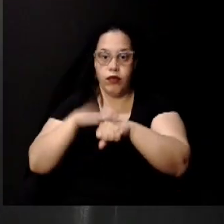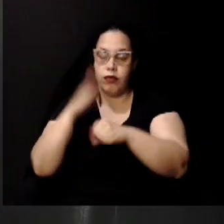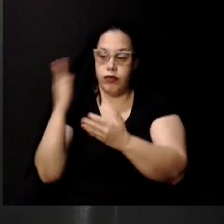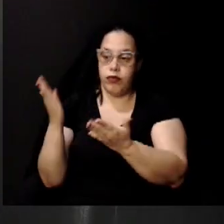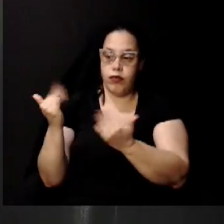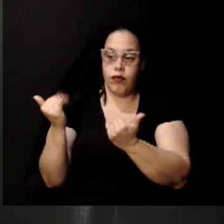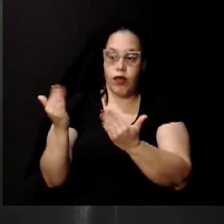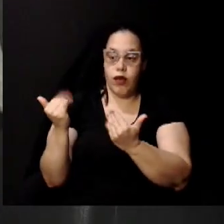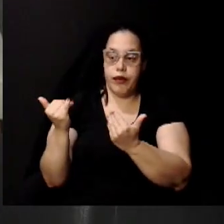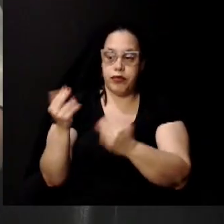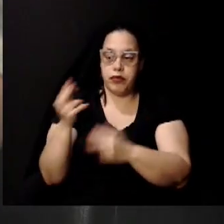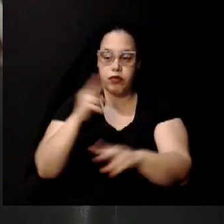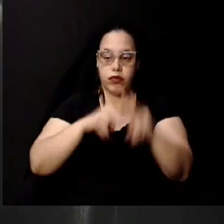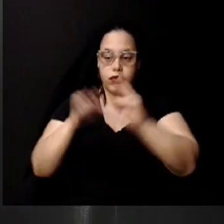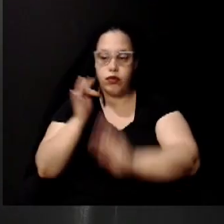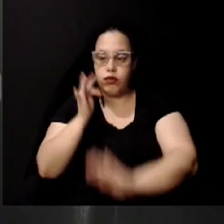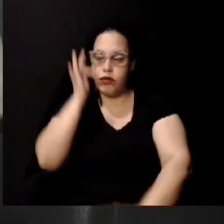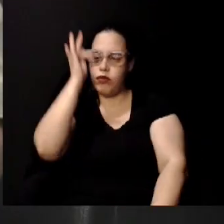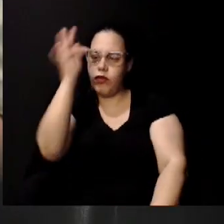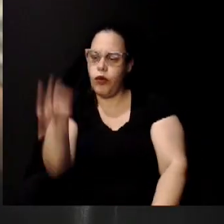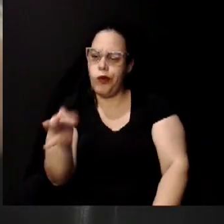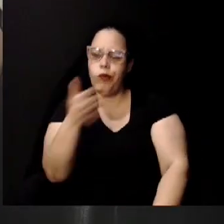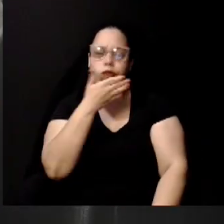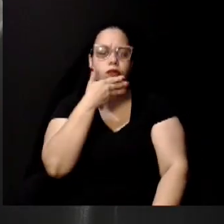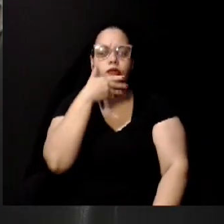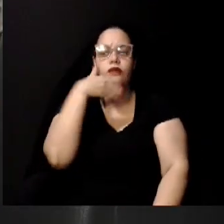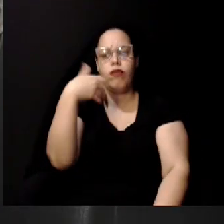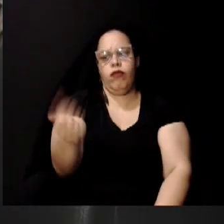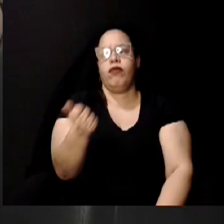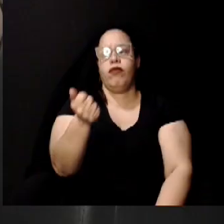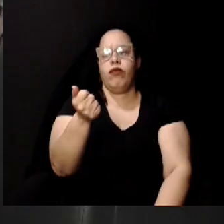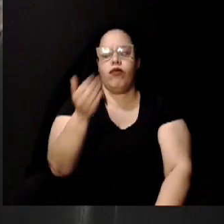visando o futuro, visando melhoria, visando soberania, visando